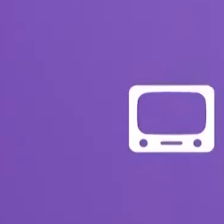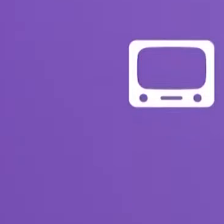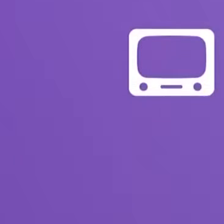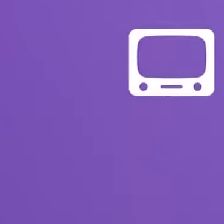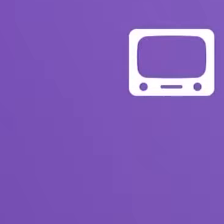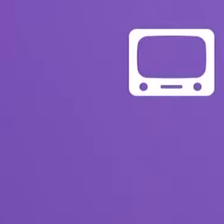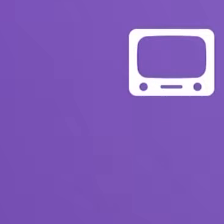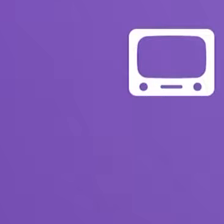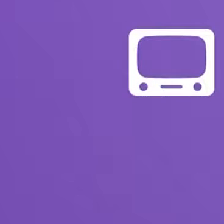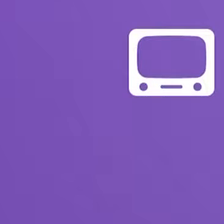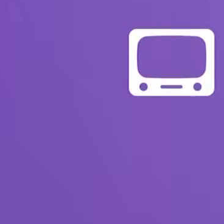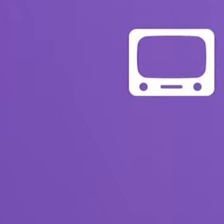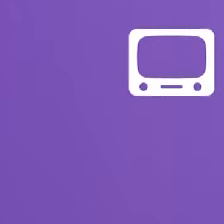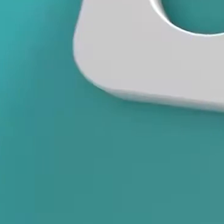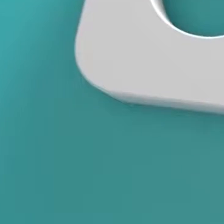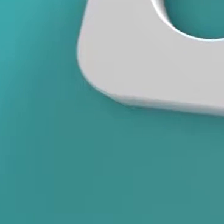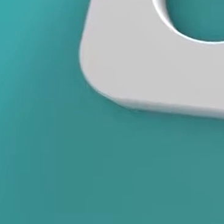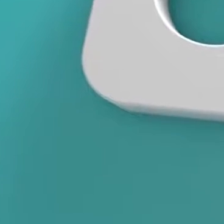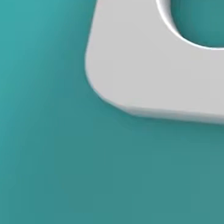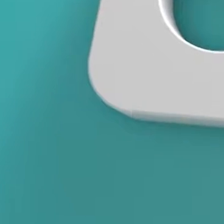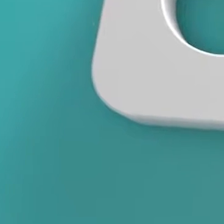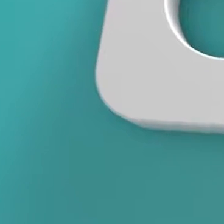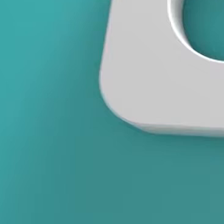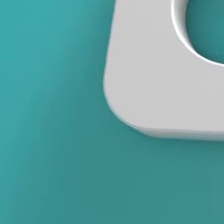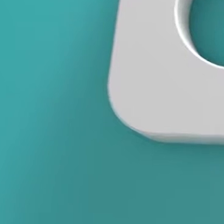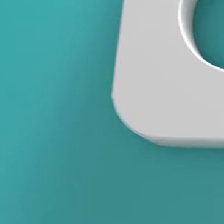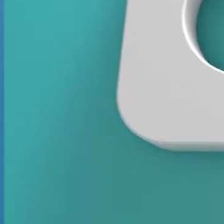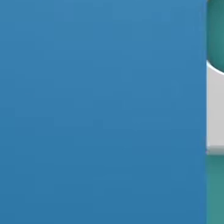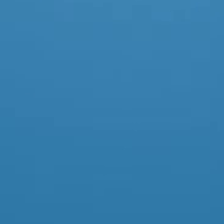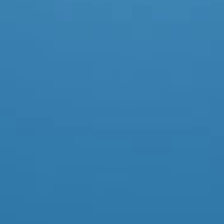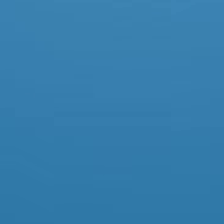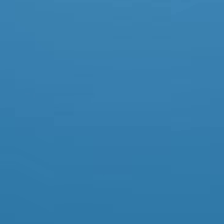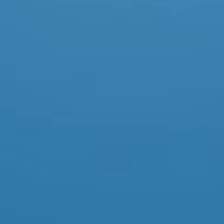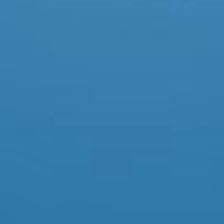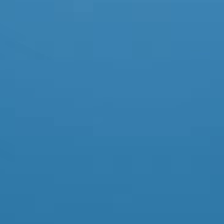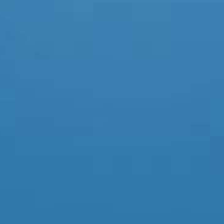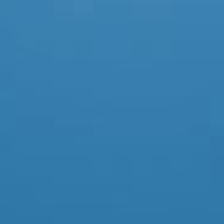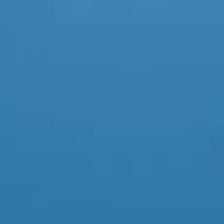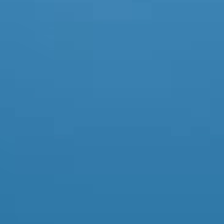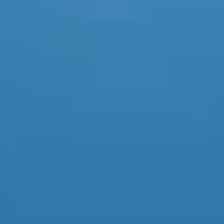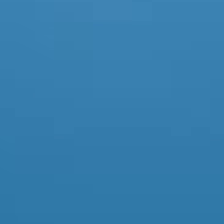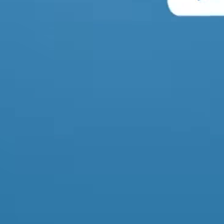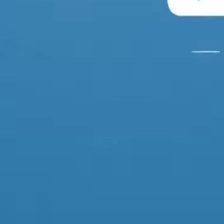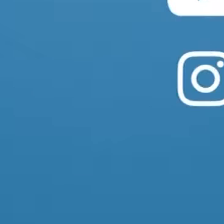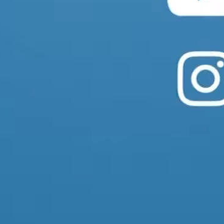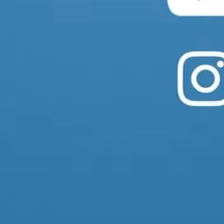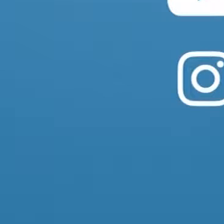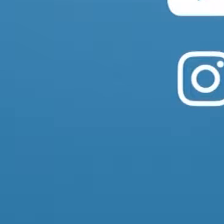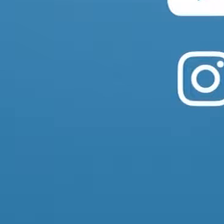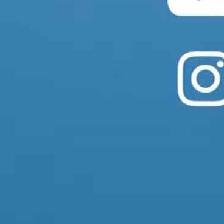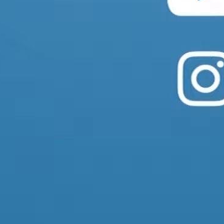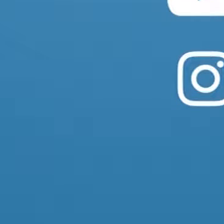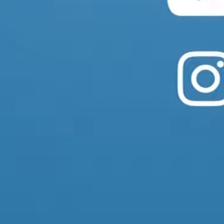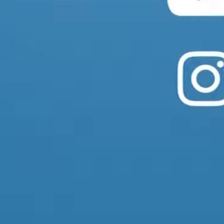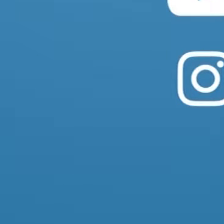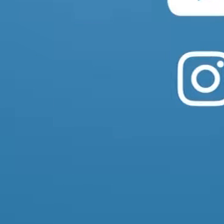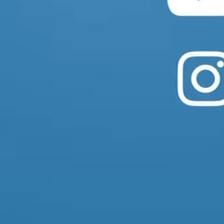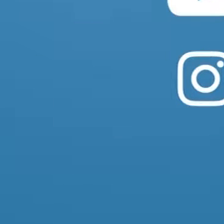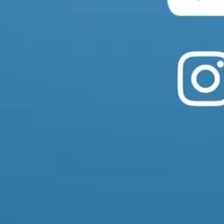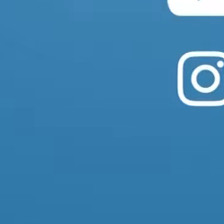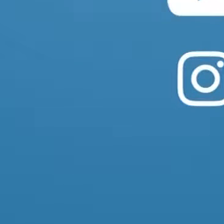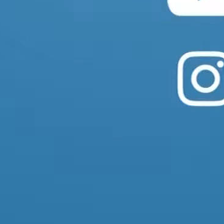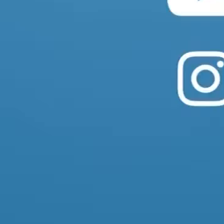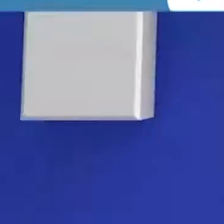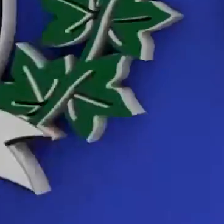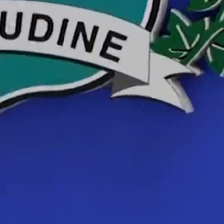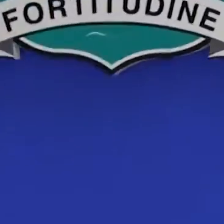TV Fortaleza e Rádio Fortaleza. Acesse, comente, assista, participe. A casa é sua